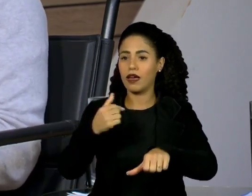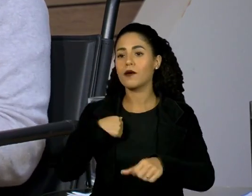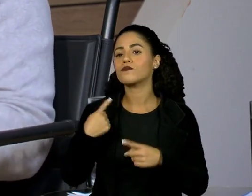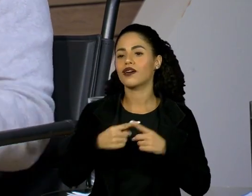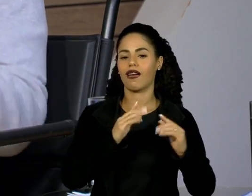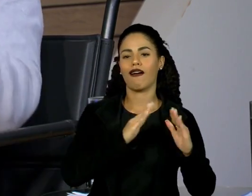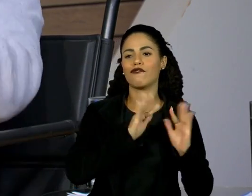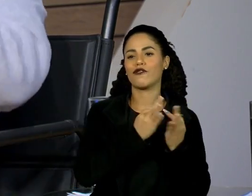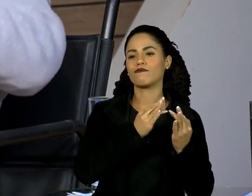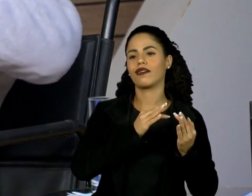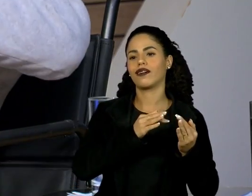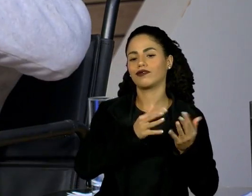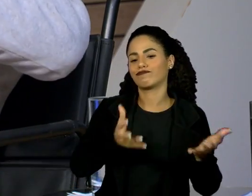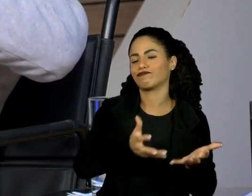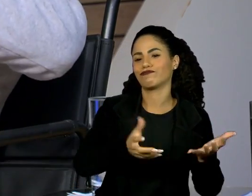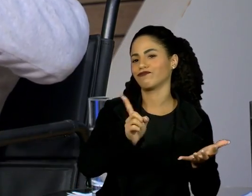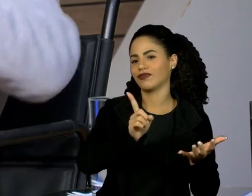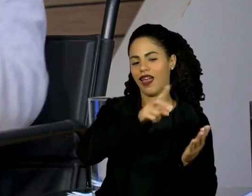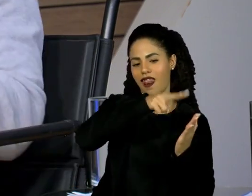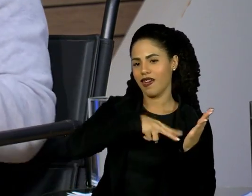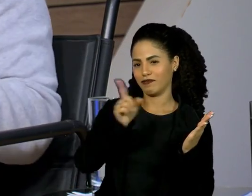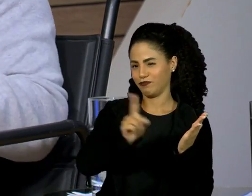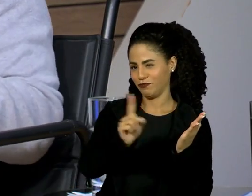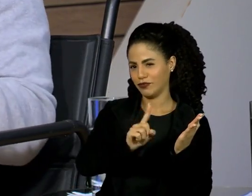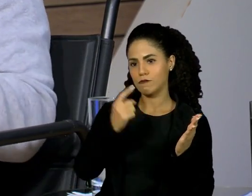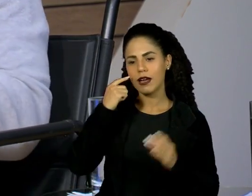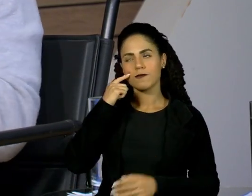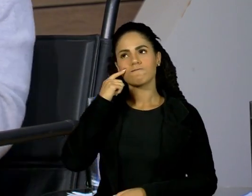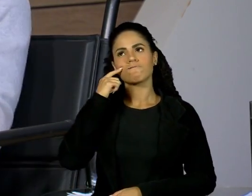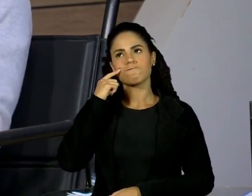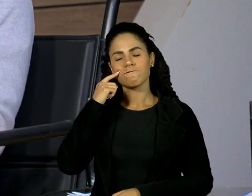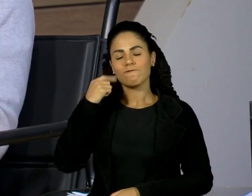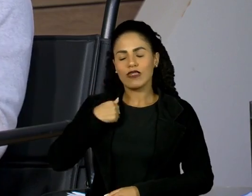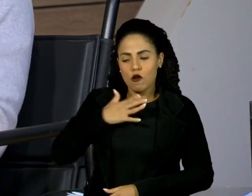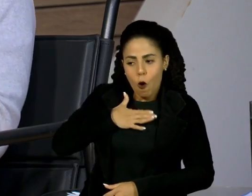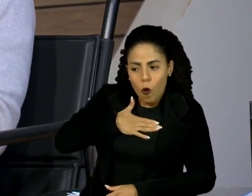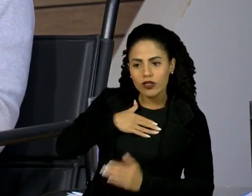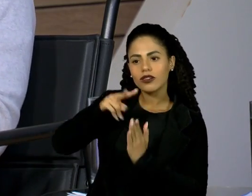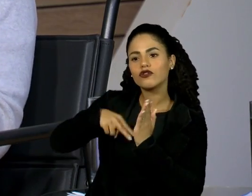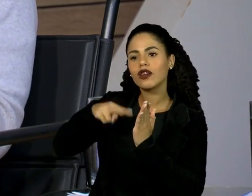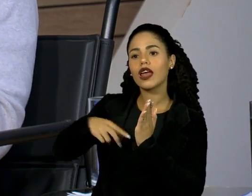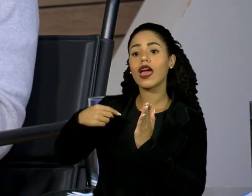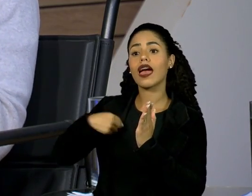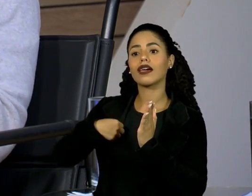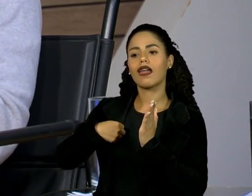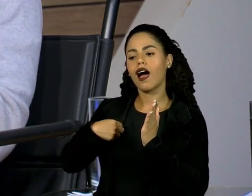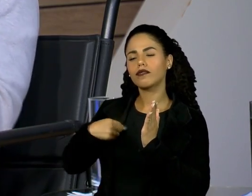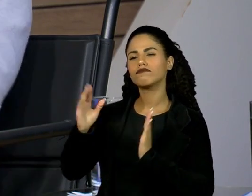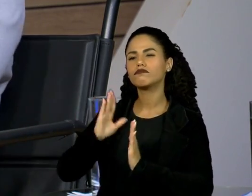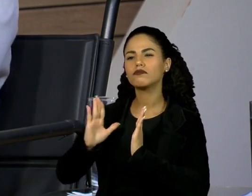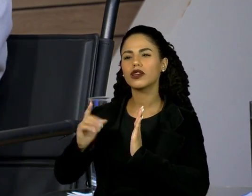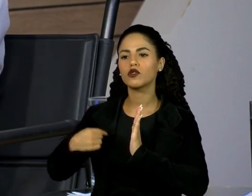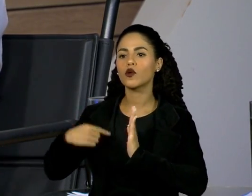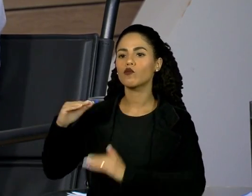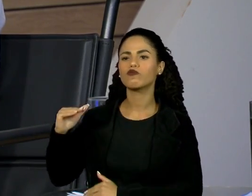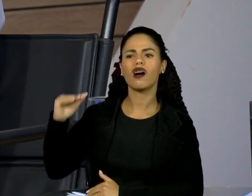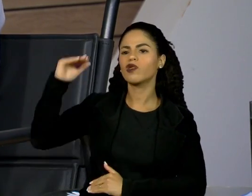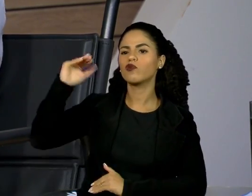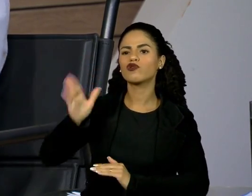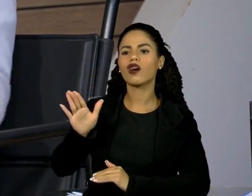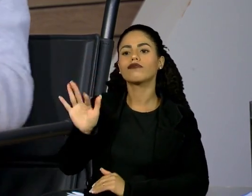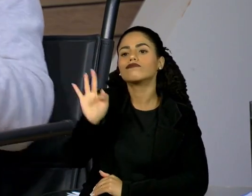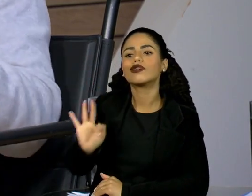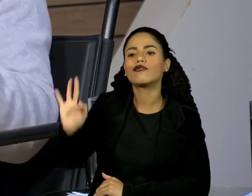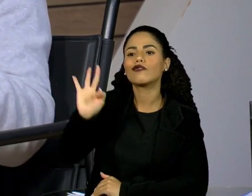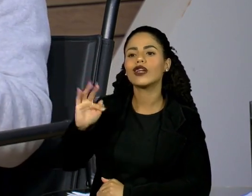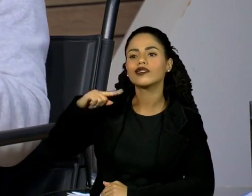leitores. E eu fui, realmente, assim, virou a chavinha para mim do gosto da leitura quando eu já quase terminando a faculdade de Direito, né,